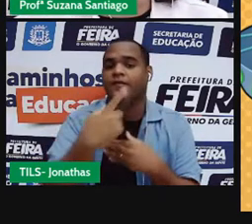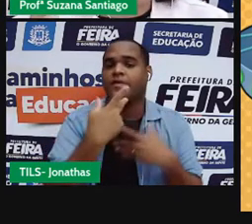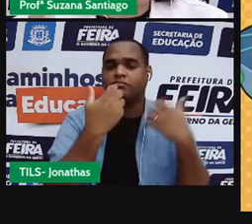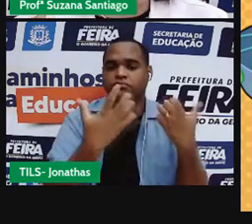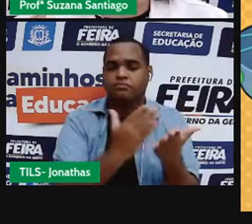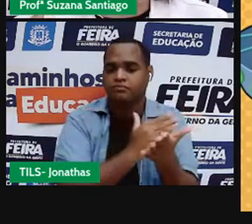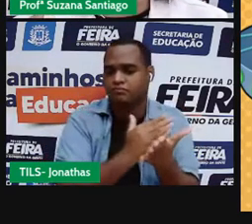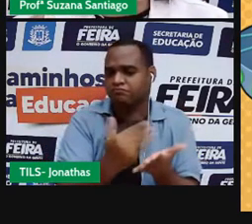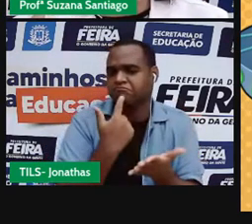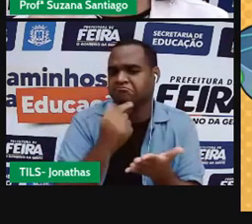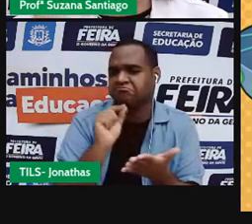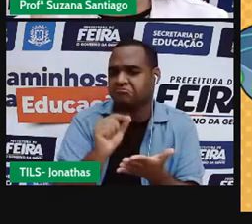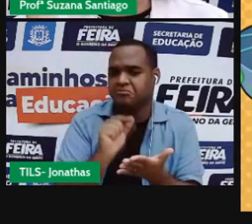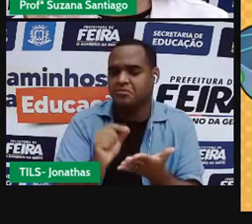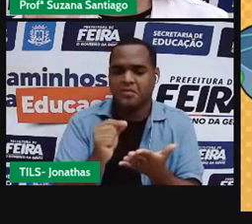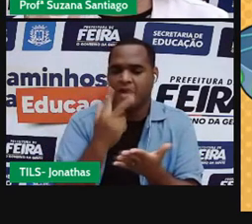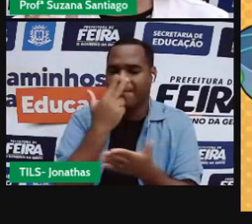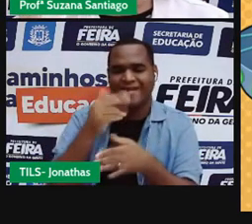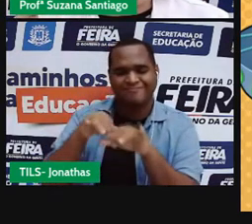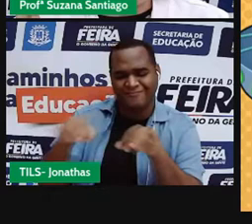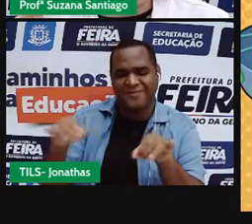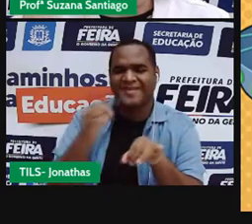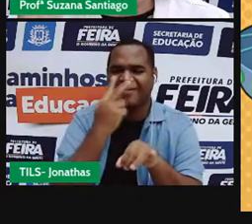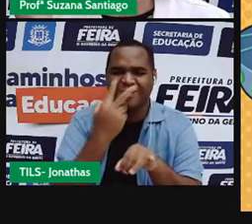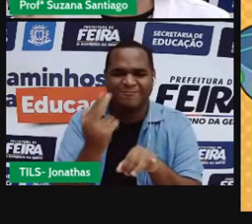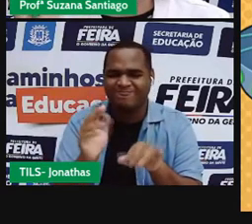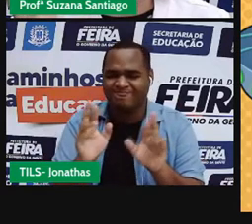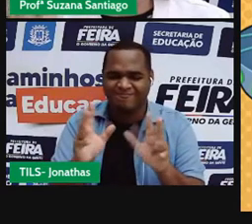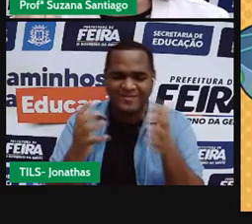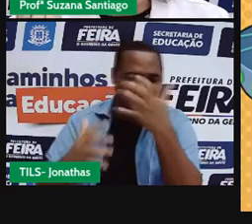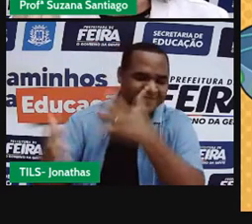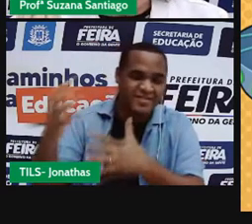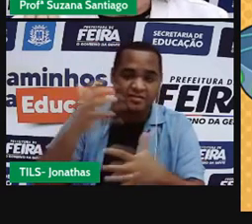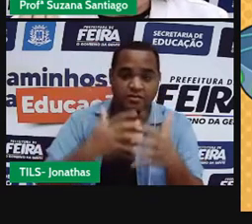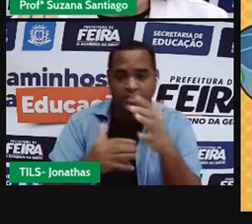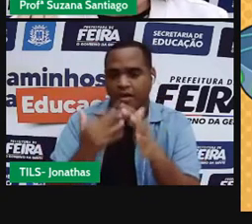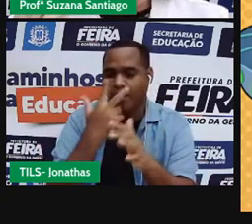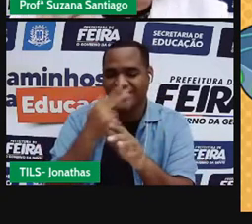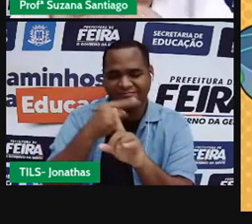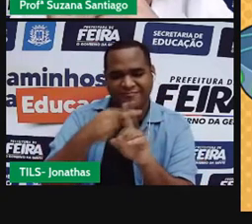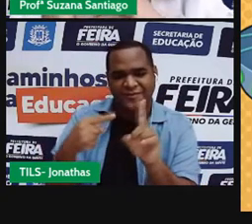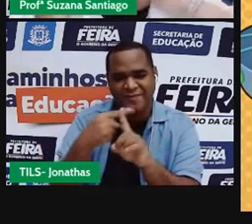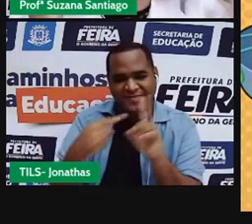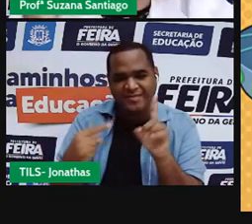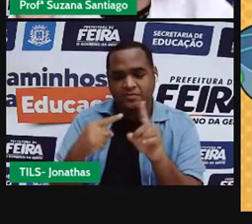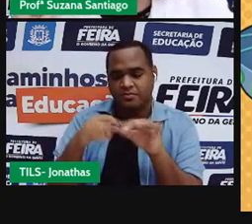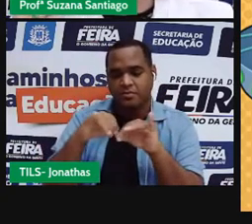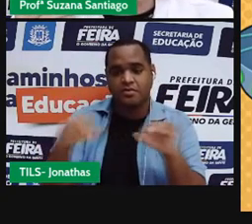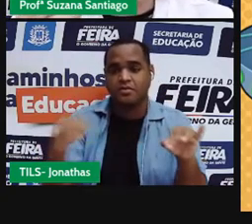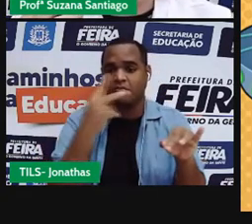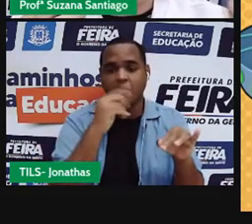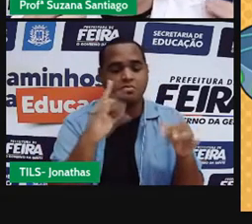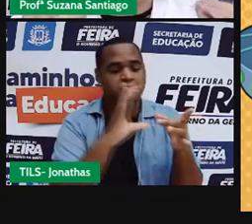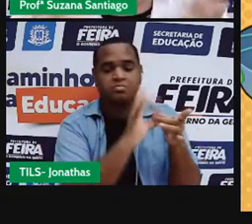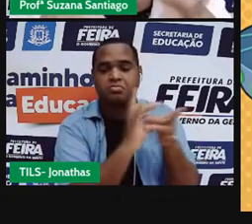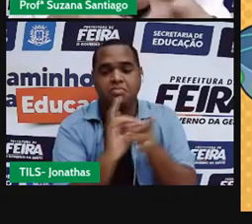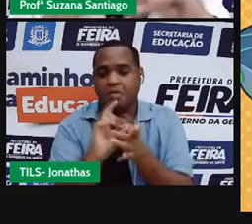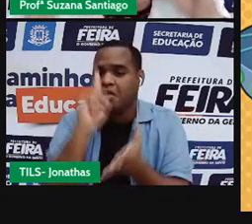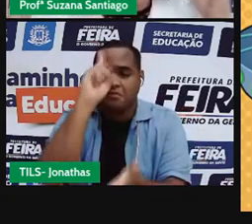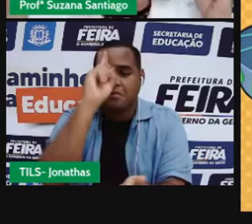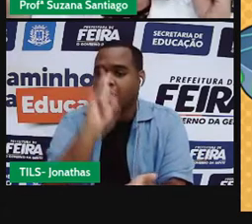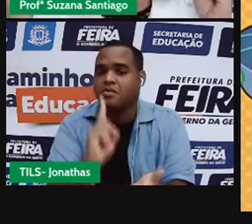da desinformação, que é quando a gente pega uma situação pela metade, a gente não sabe o contexto